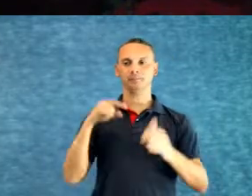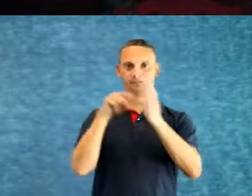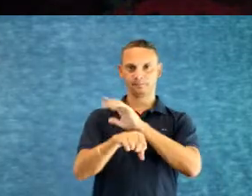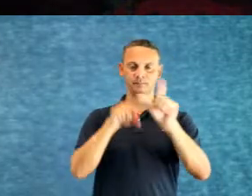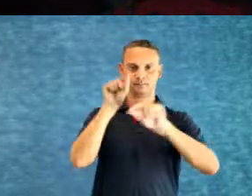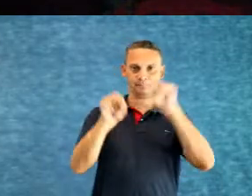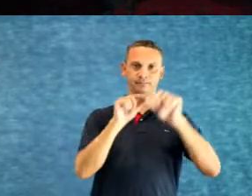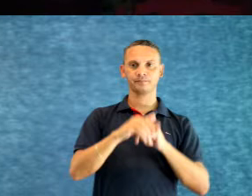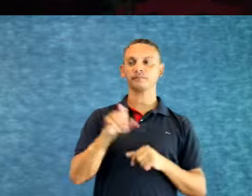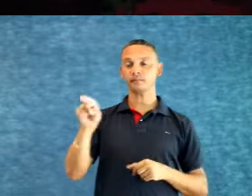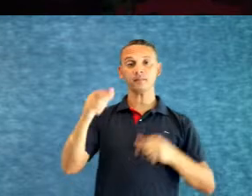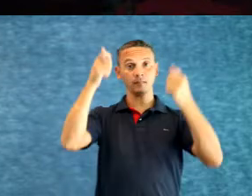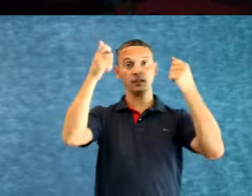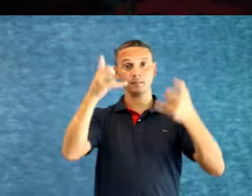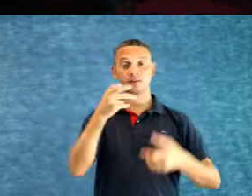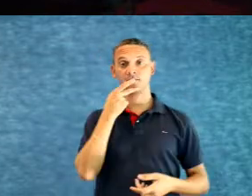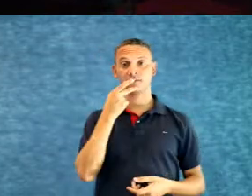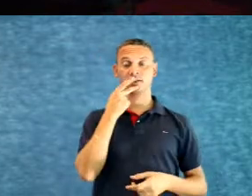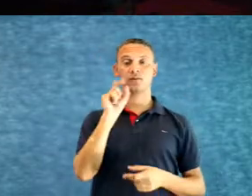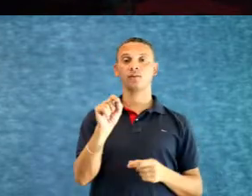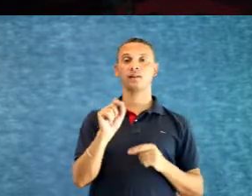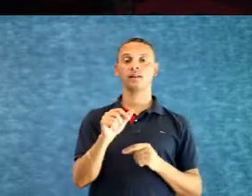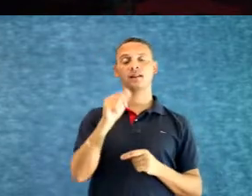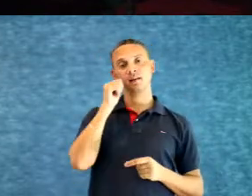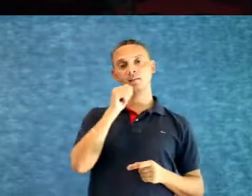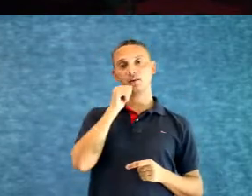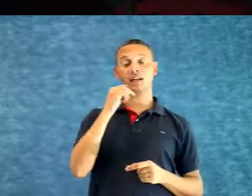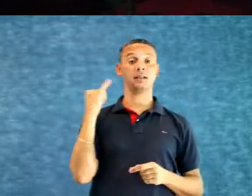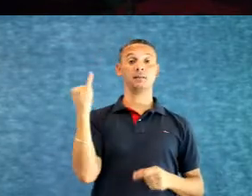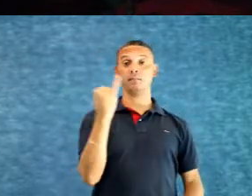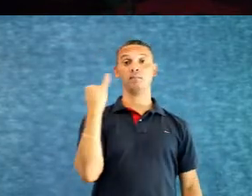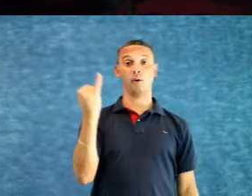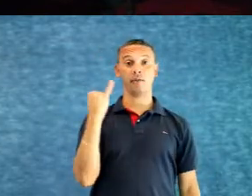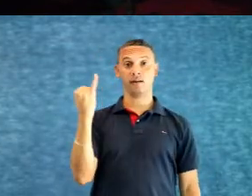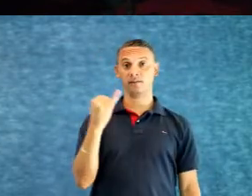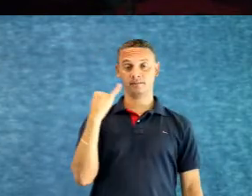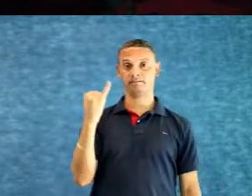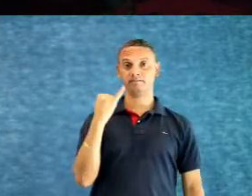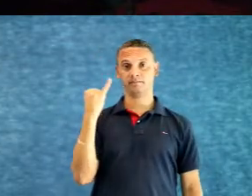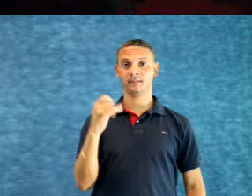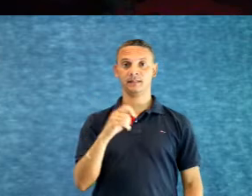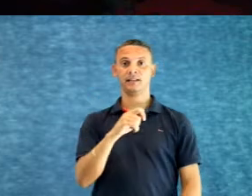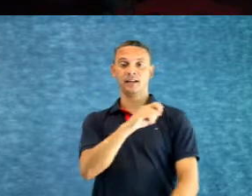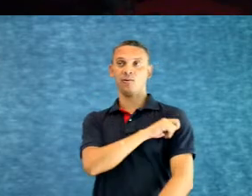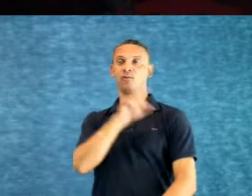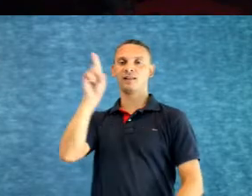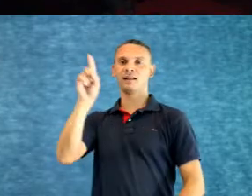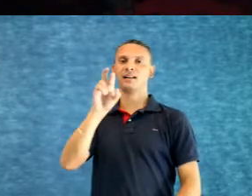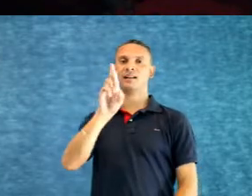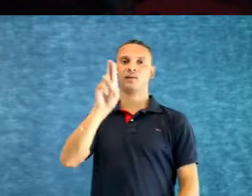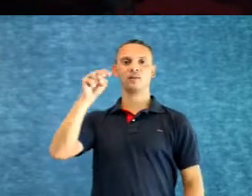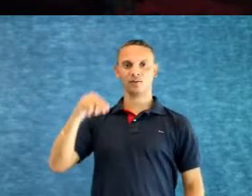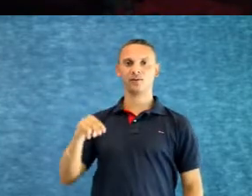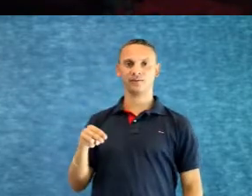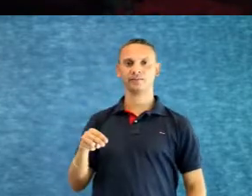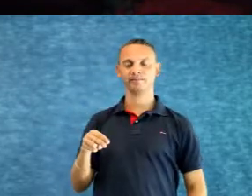espécie de represária? E isso, nos dias de hoje, tem mudado? Essa